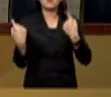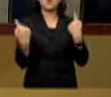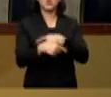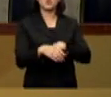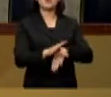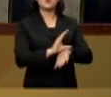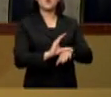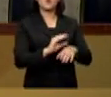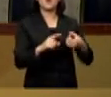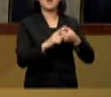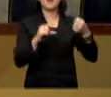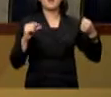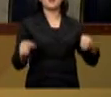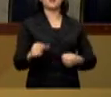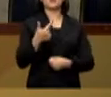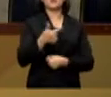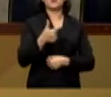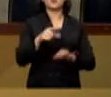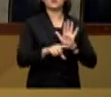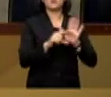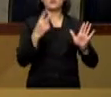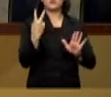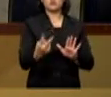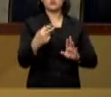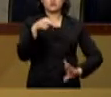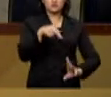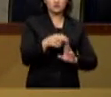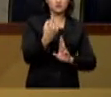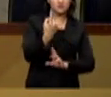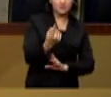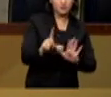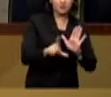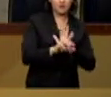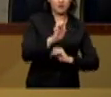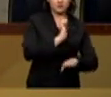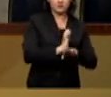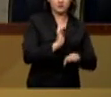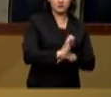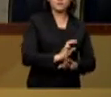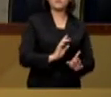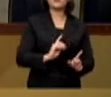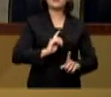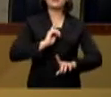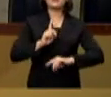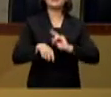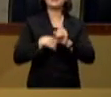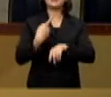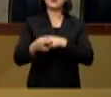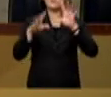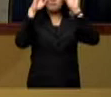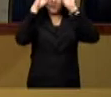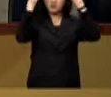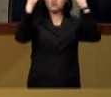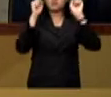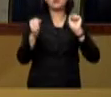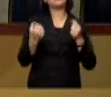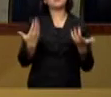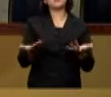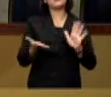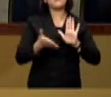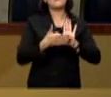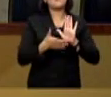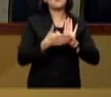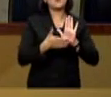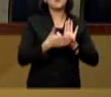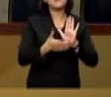2º, inciso 1º, 13, parágrafo 4º da Lei Estadual. Em seguida, o tribunal deliberou apreciar a proposta de modulação